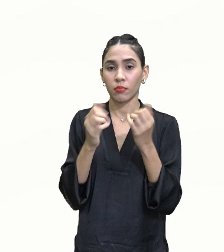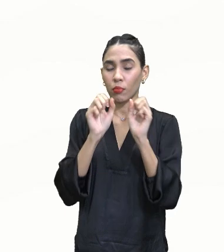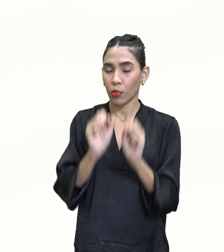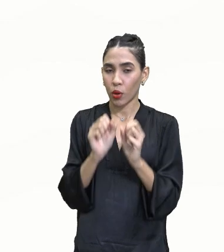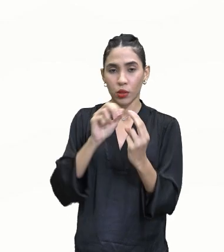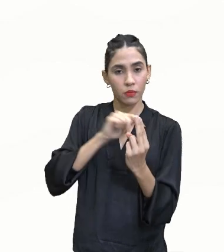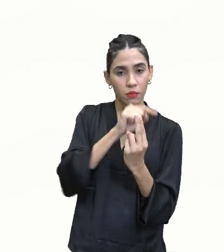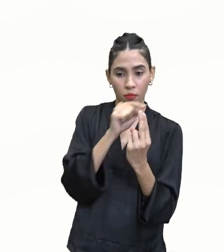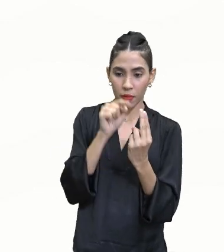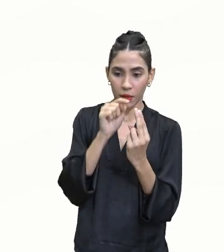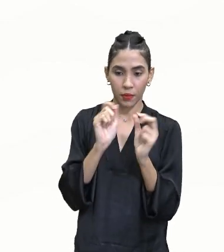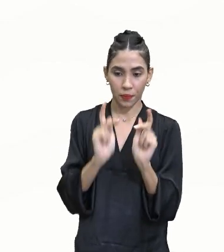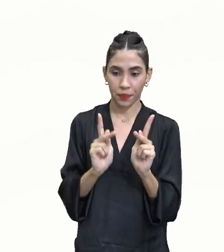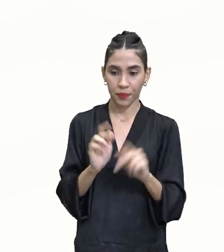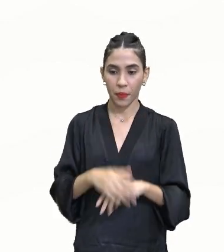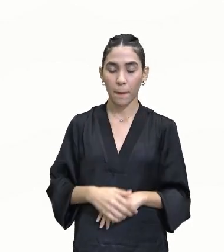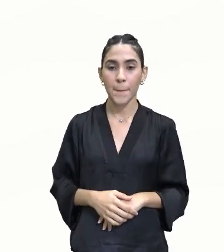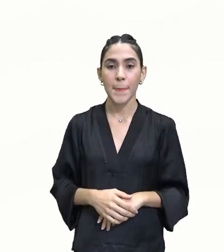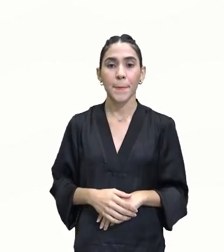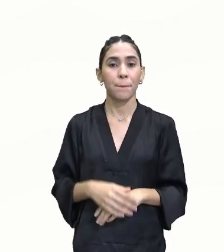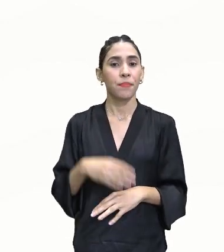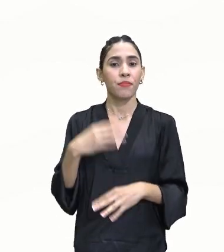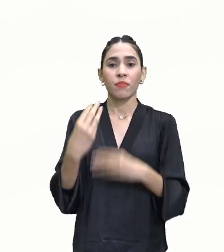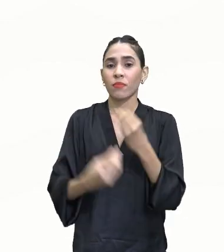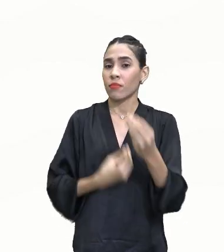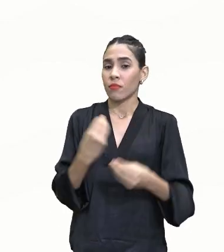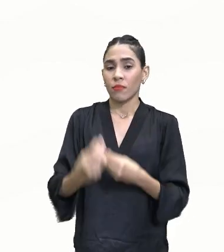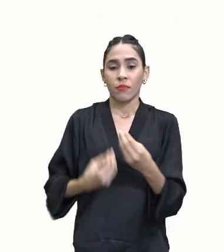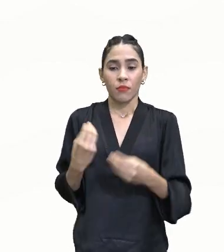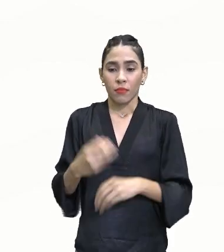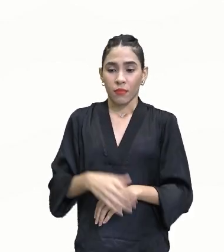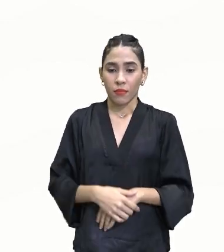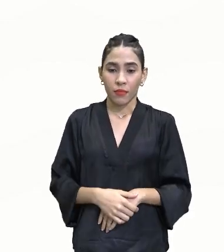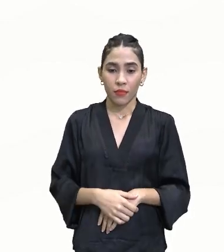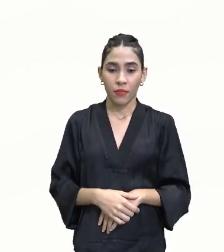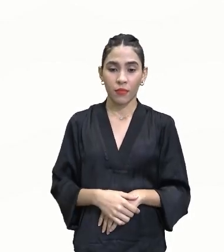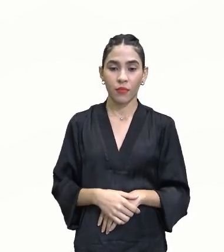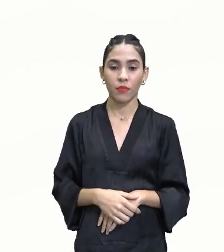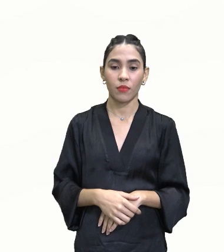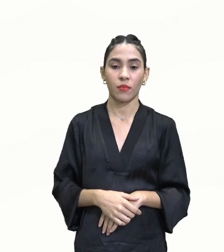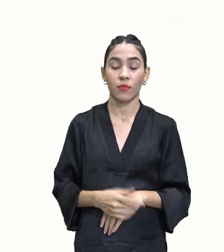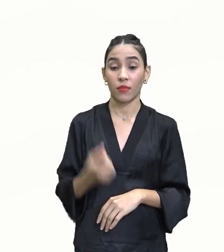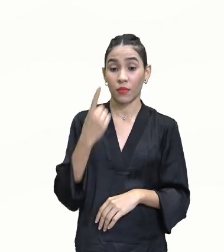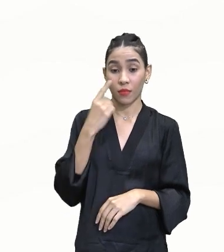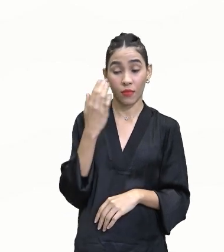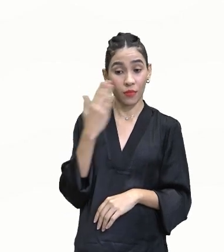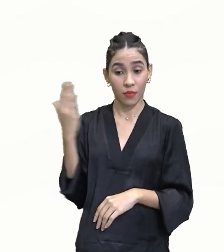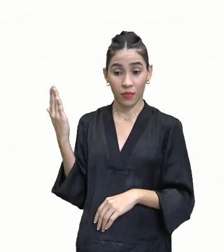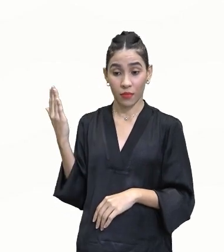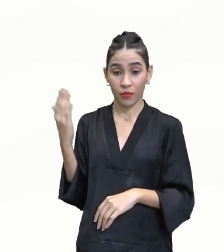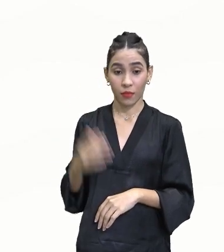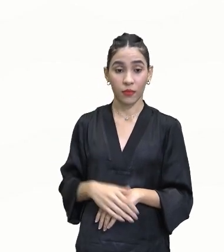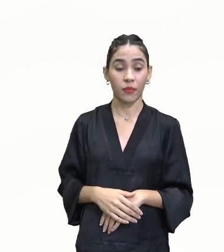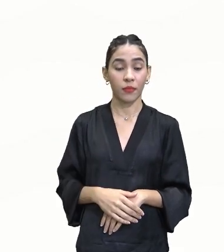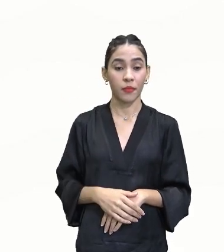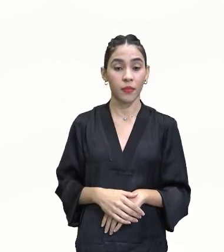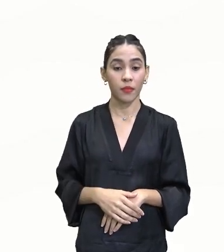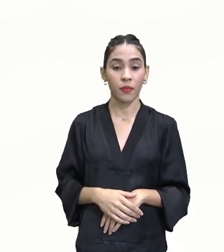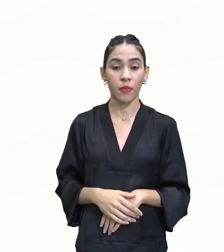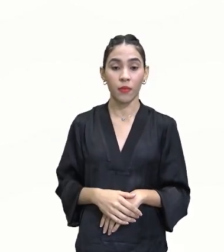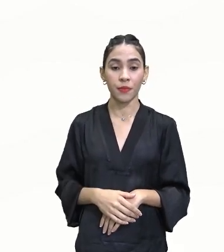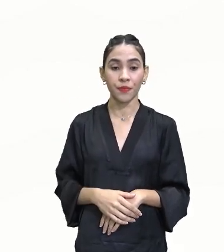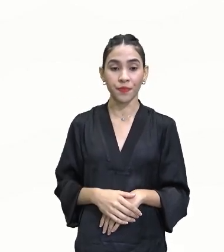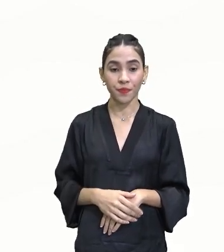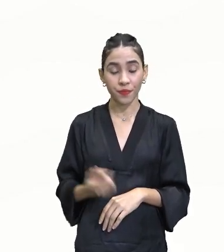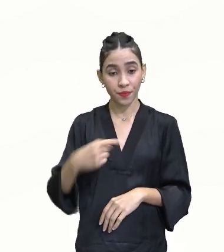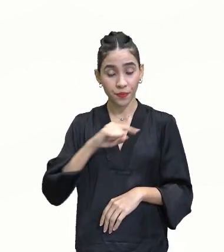de π, ok? Como assim, professora? Vamos observar aqui um exemplo. Olhem aqui nossa cartela, nossa aplicação.